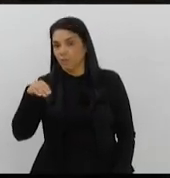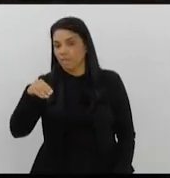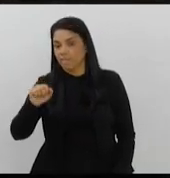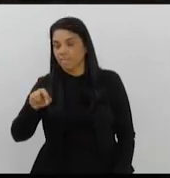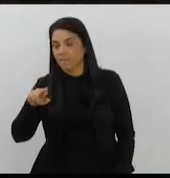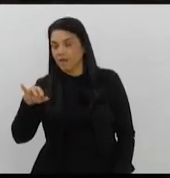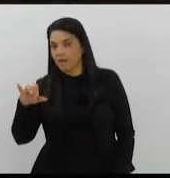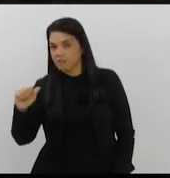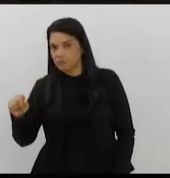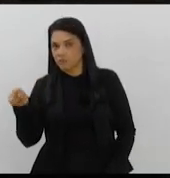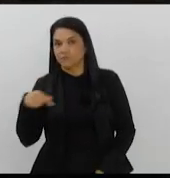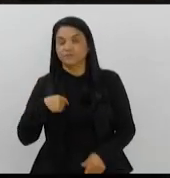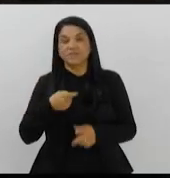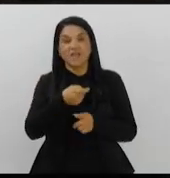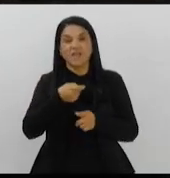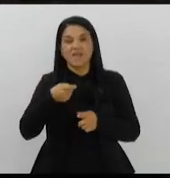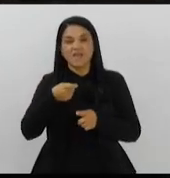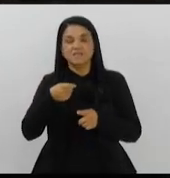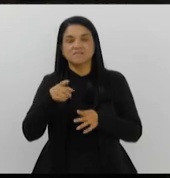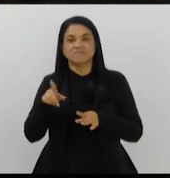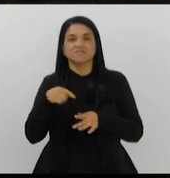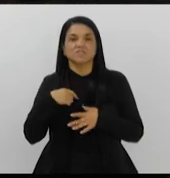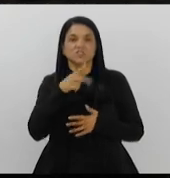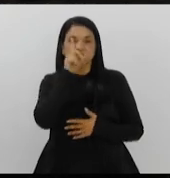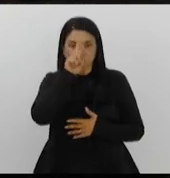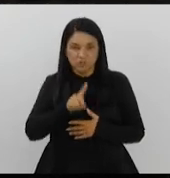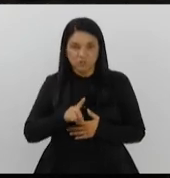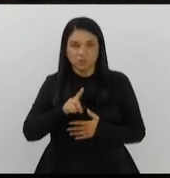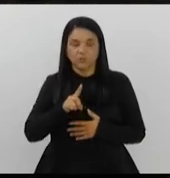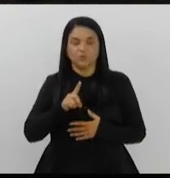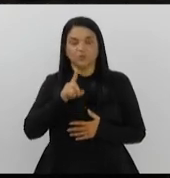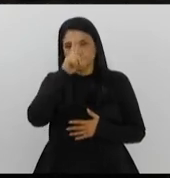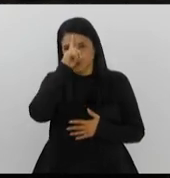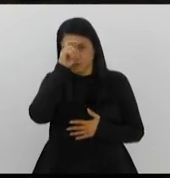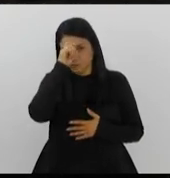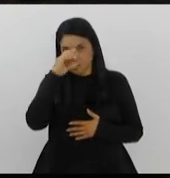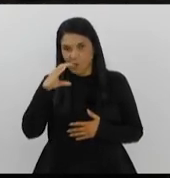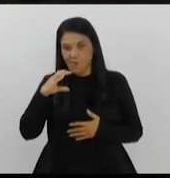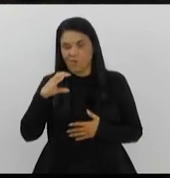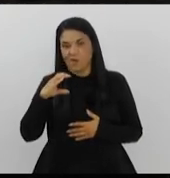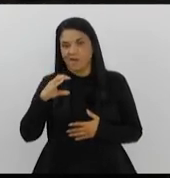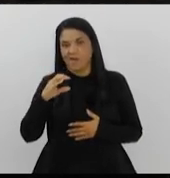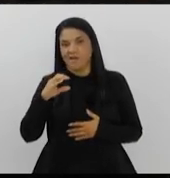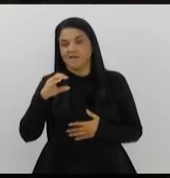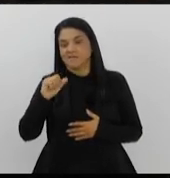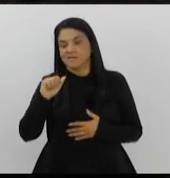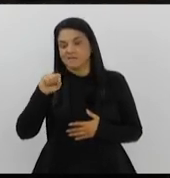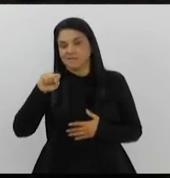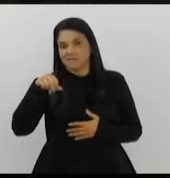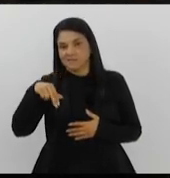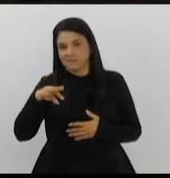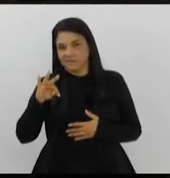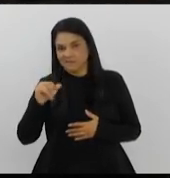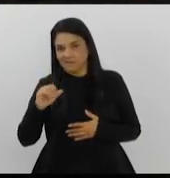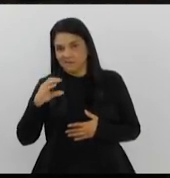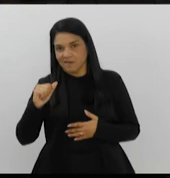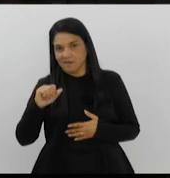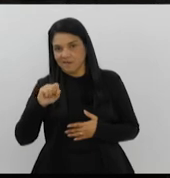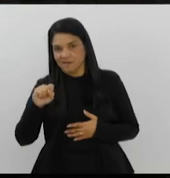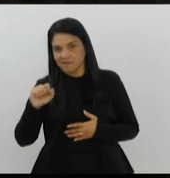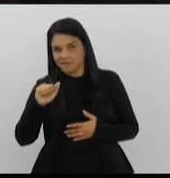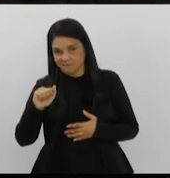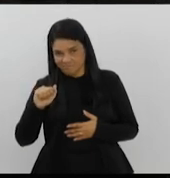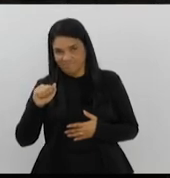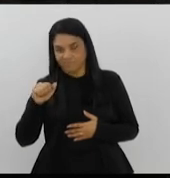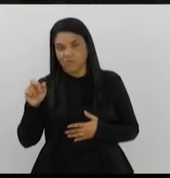Santa Casa de Resende, esse dinheiro desapareceu. Ou seja, os munícipes não tiveram acesso a